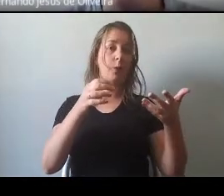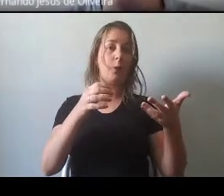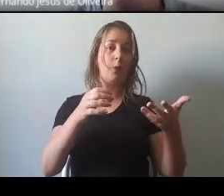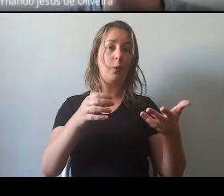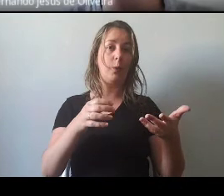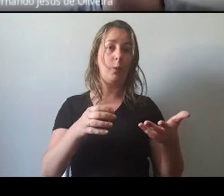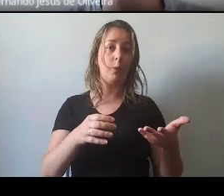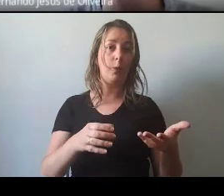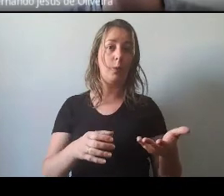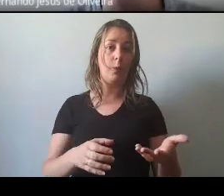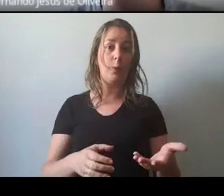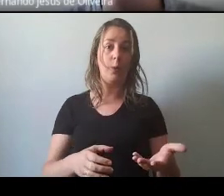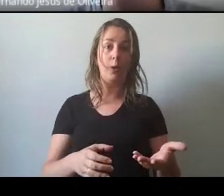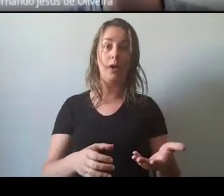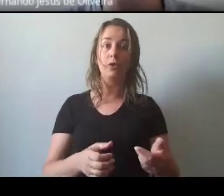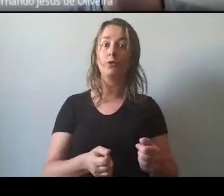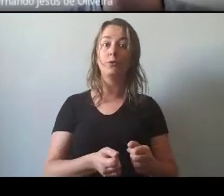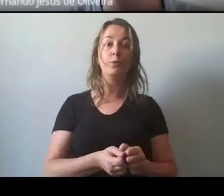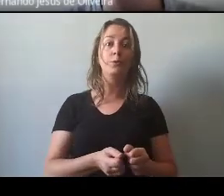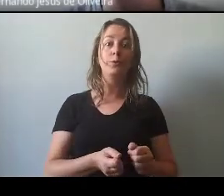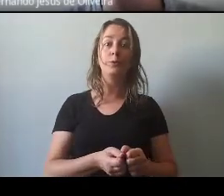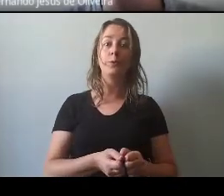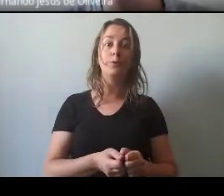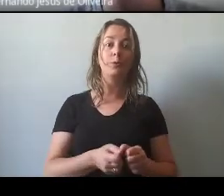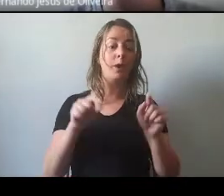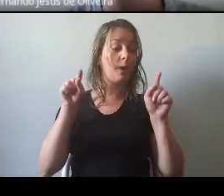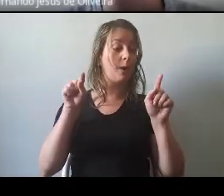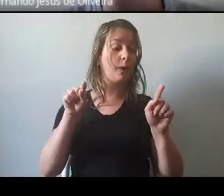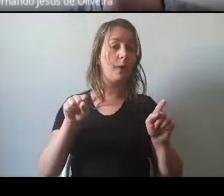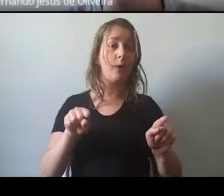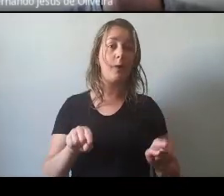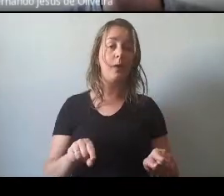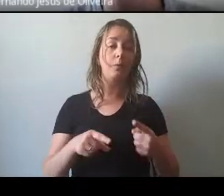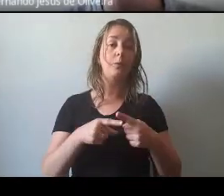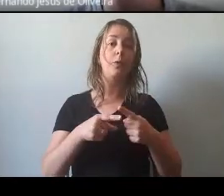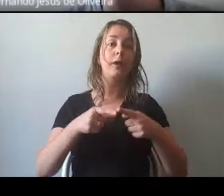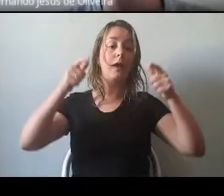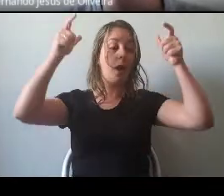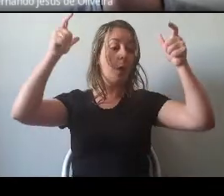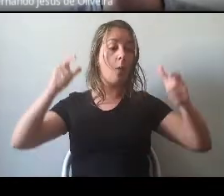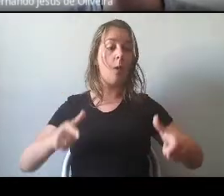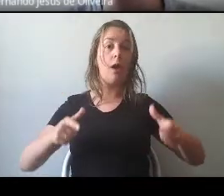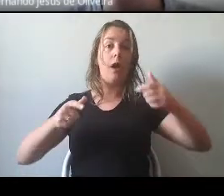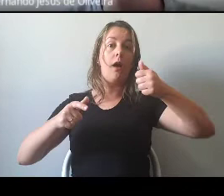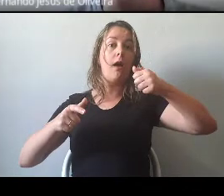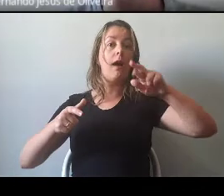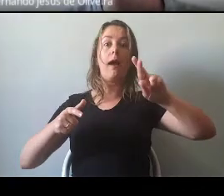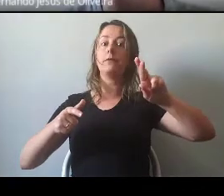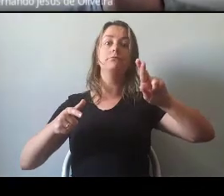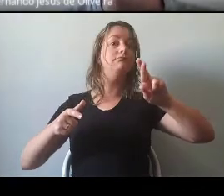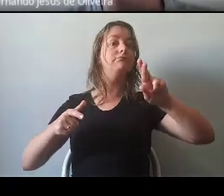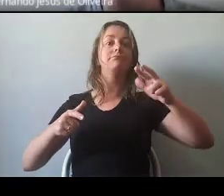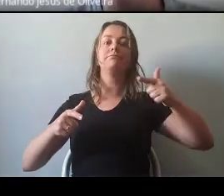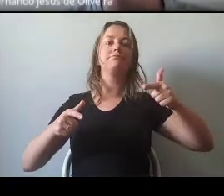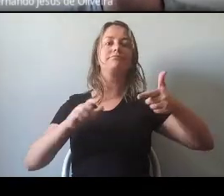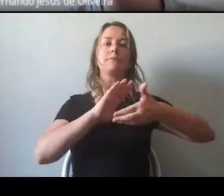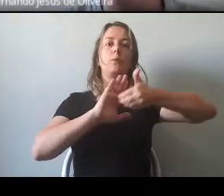cair juntinhos, tá? Porque agora não tem ar mais ali. Foi tirado o ar daquela